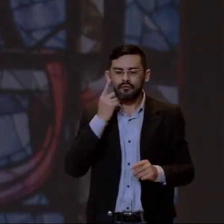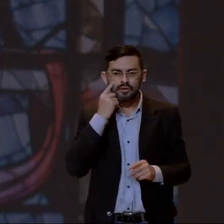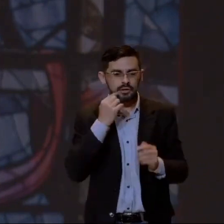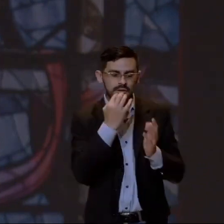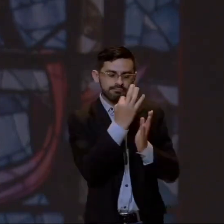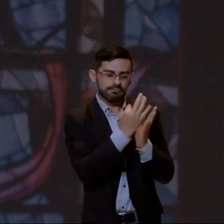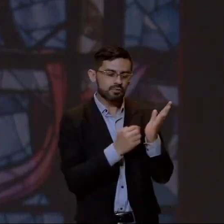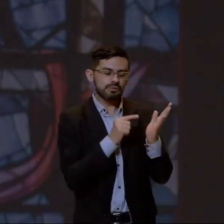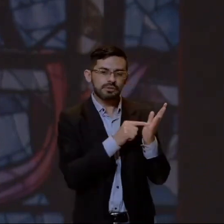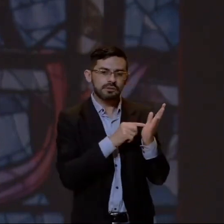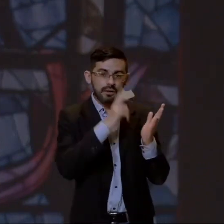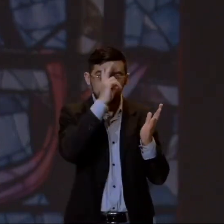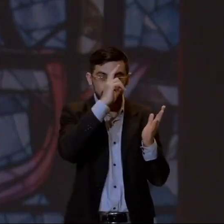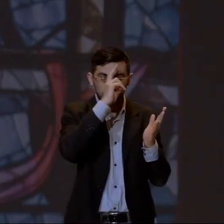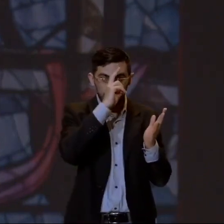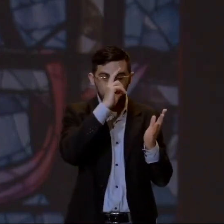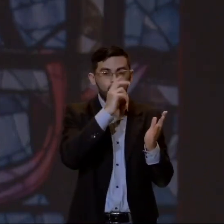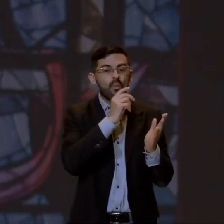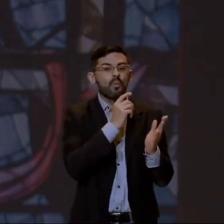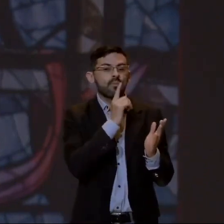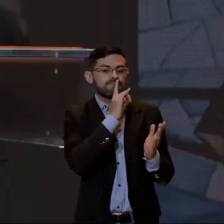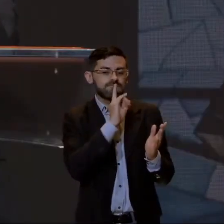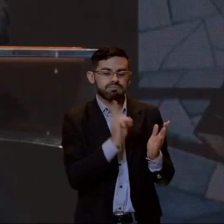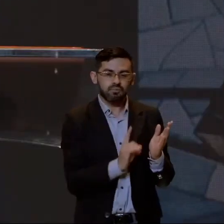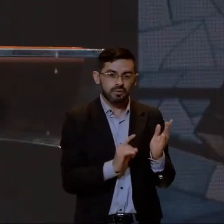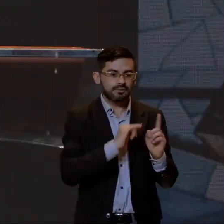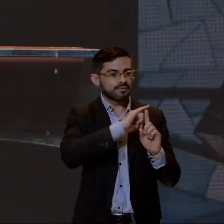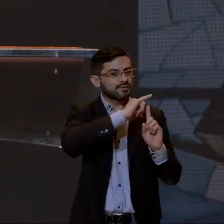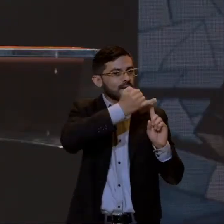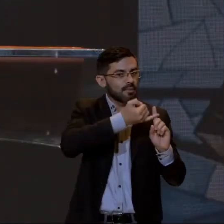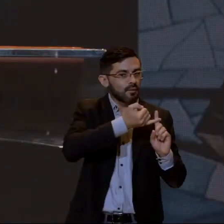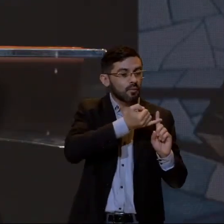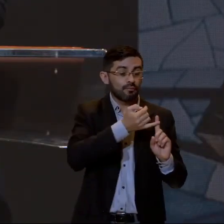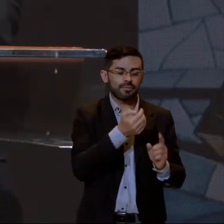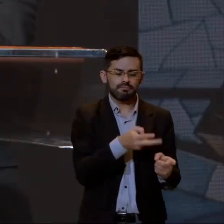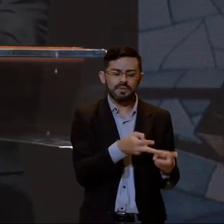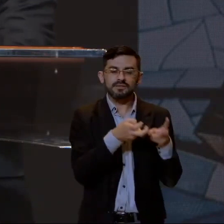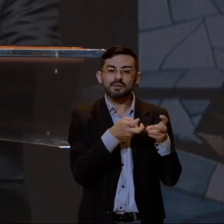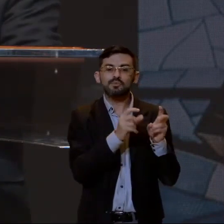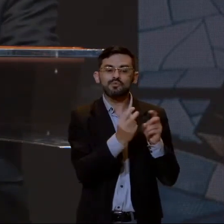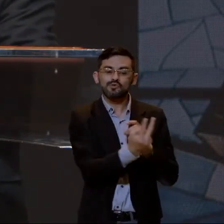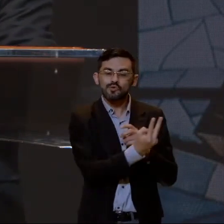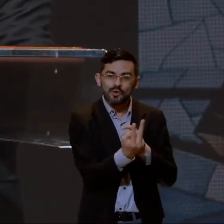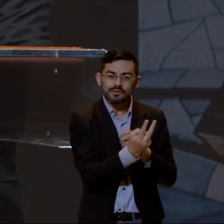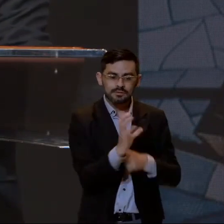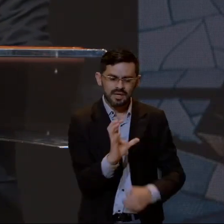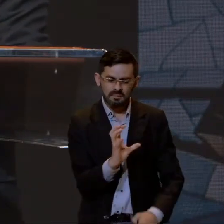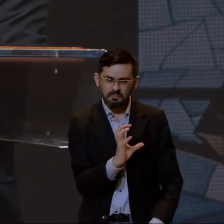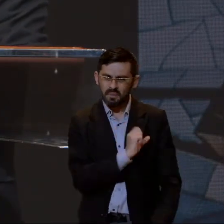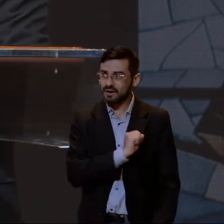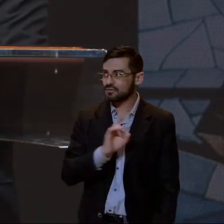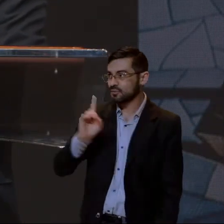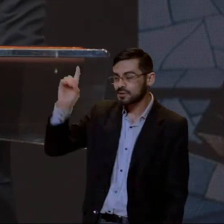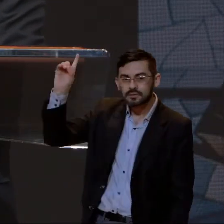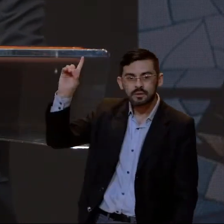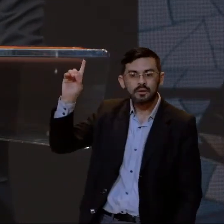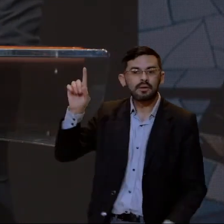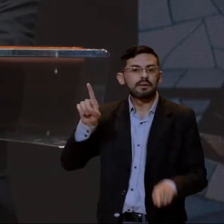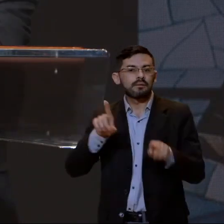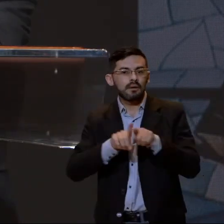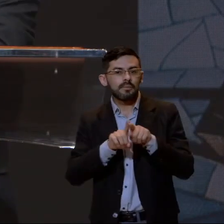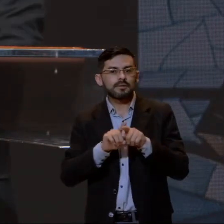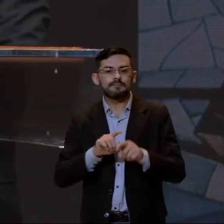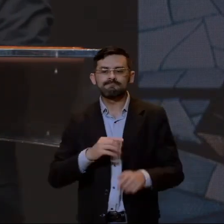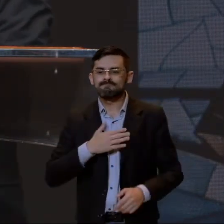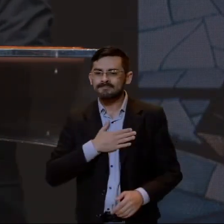Zacarias e Isabel, eu vejo gente que amava o Senhor, mas que tinha um anseio no coração,